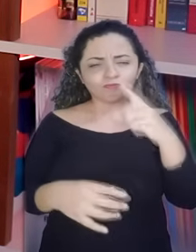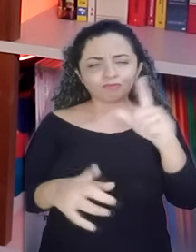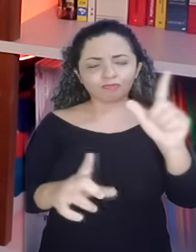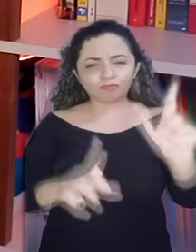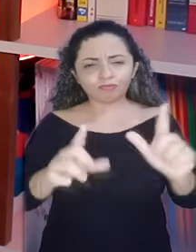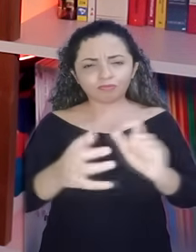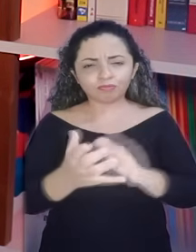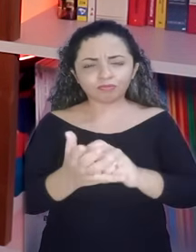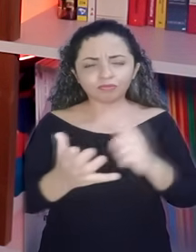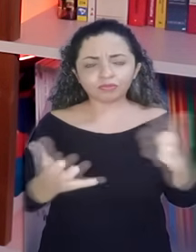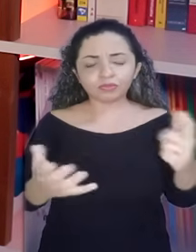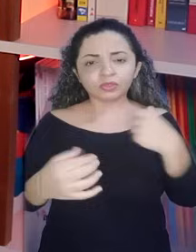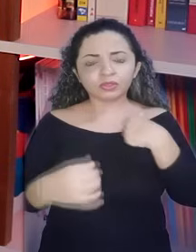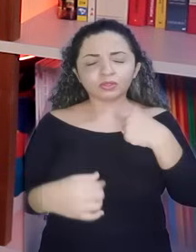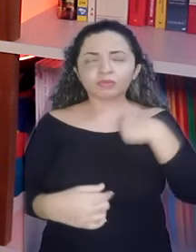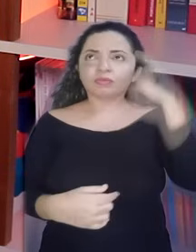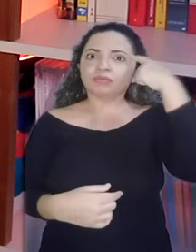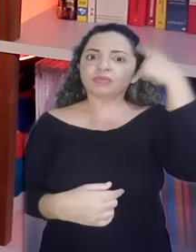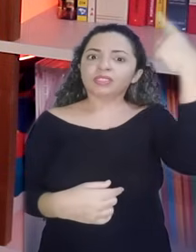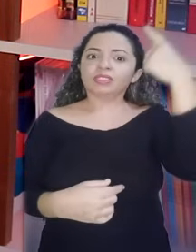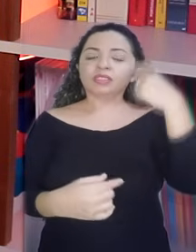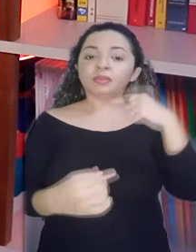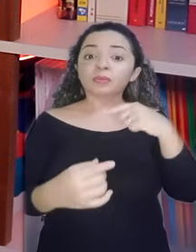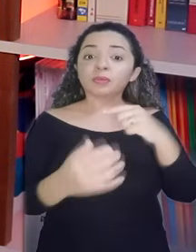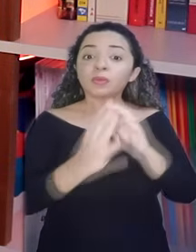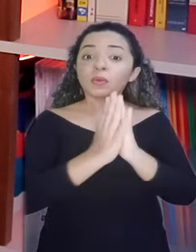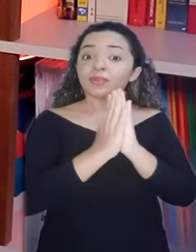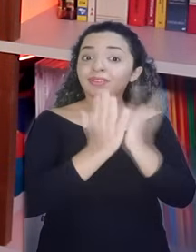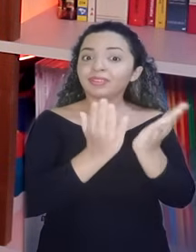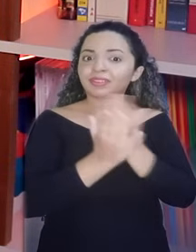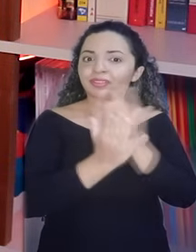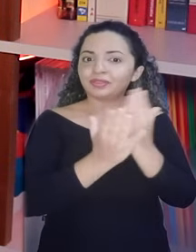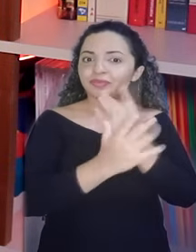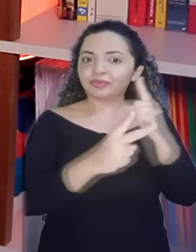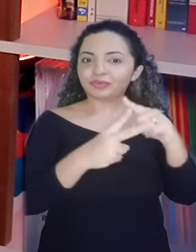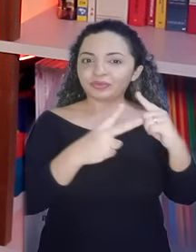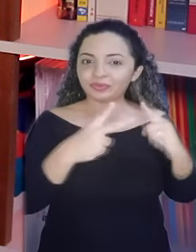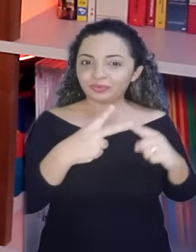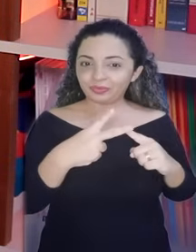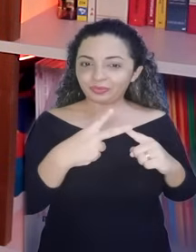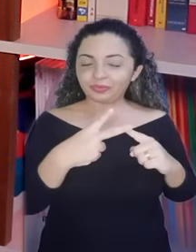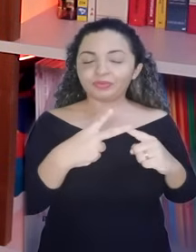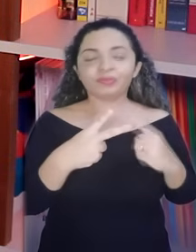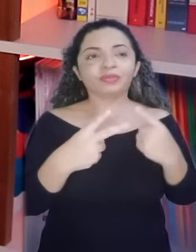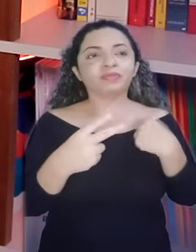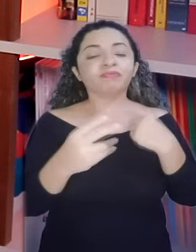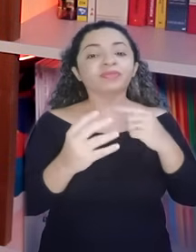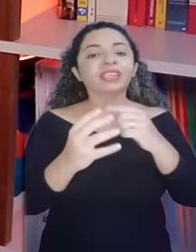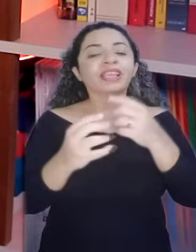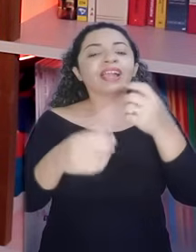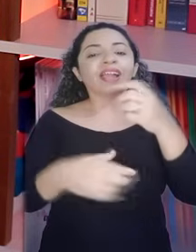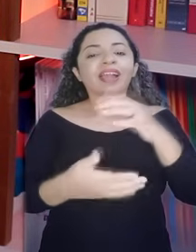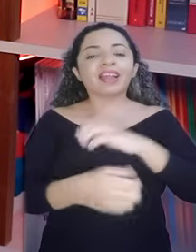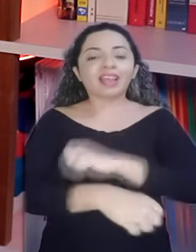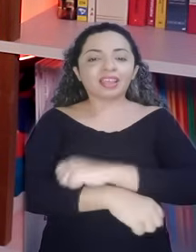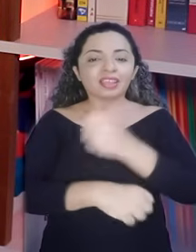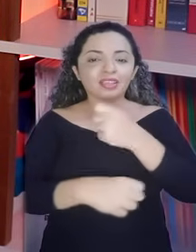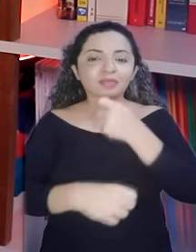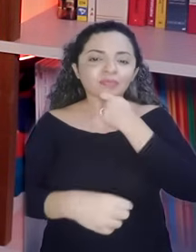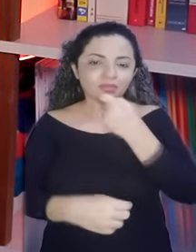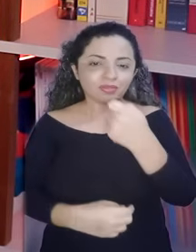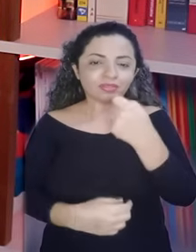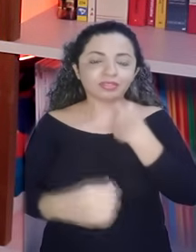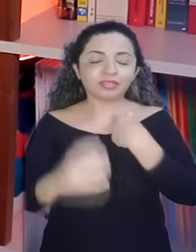E isso me remeteu imediatamente a duas obras e um pouquinho mais que eu vou compartilhar aqui com vocês. Na reportagem